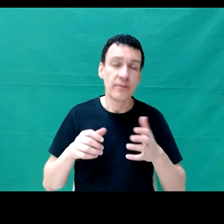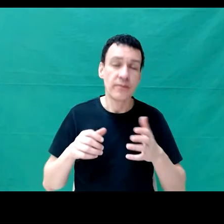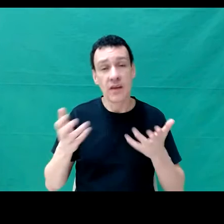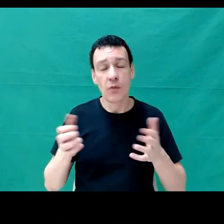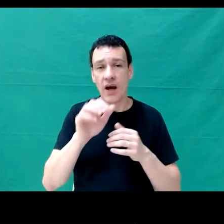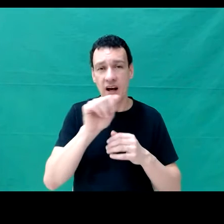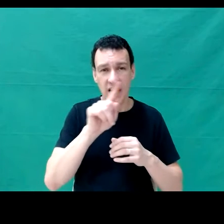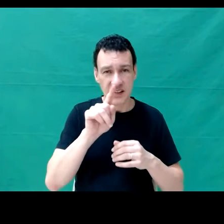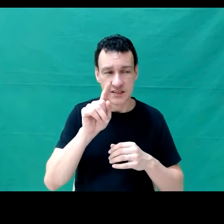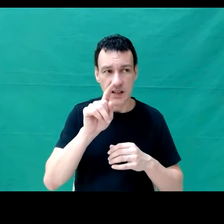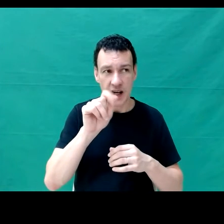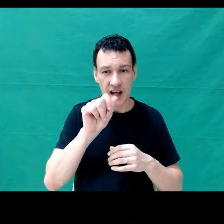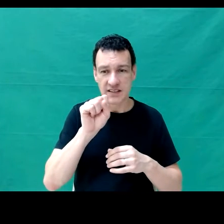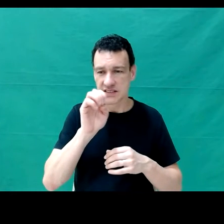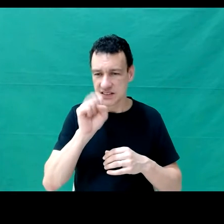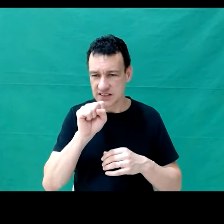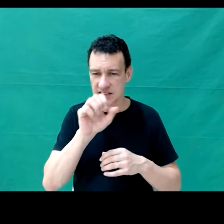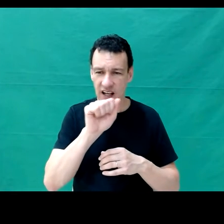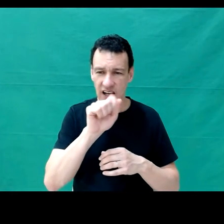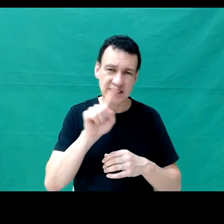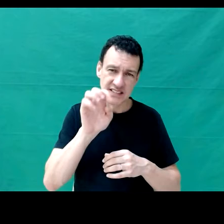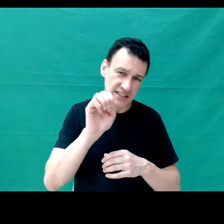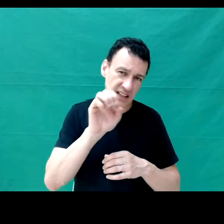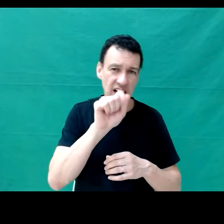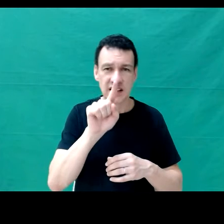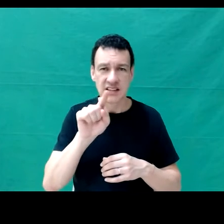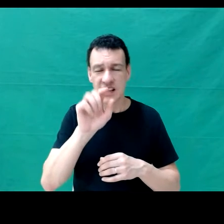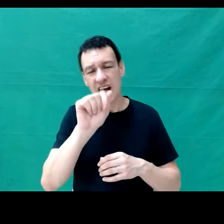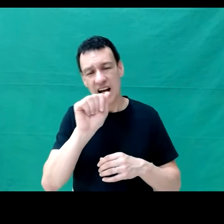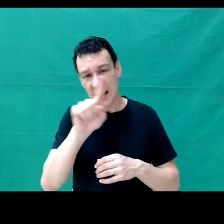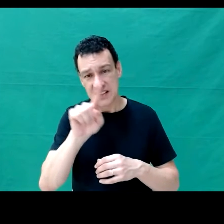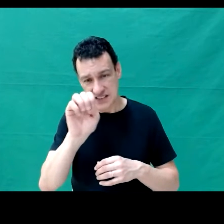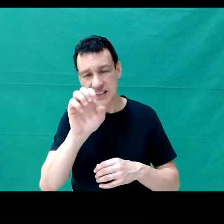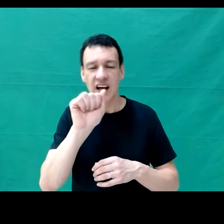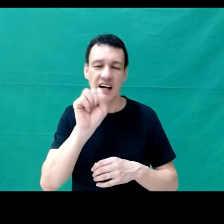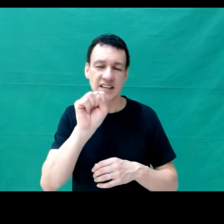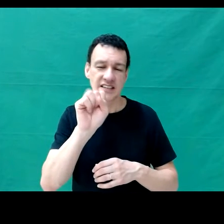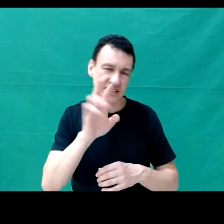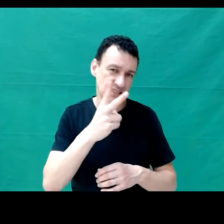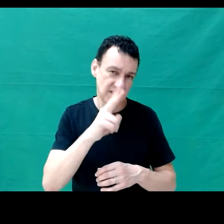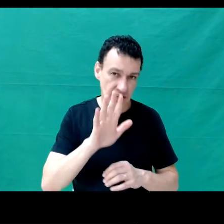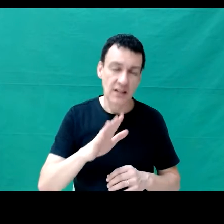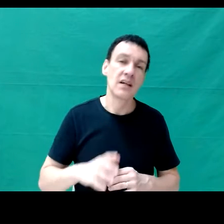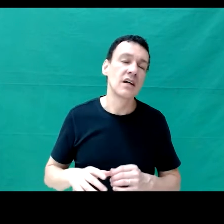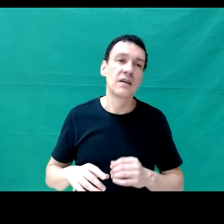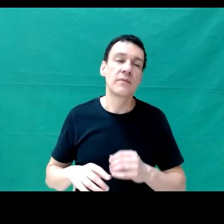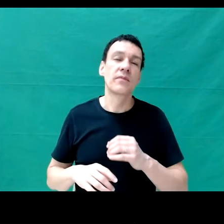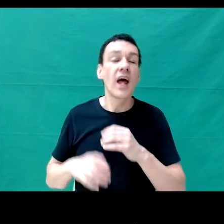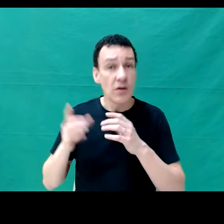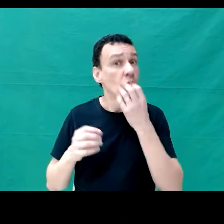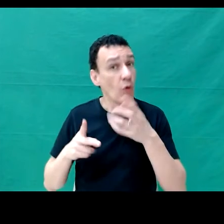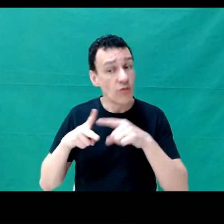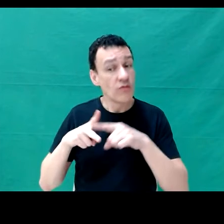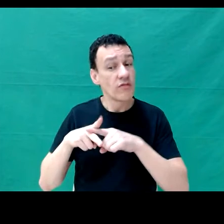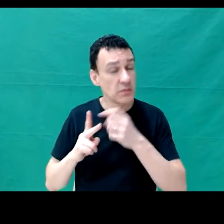alguns pontos ele falha, né, ele deixa algumas coisas passarem. Mas é uma ferramenta boa para quem quer tirar o selo